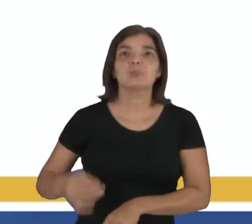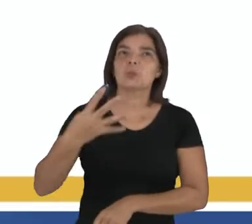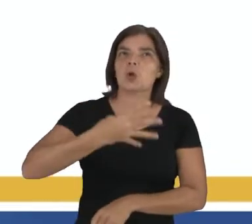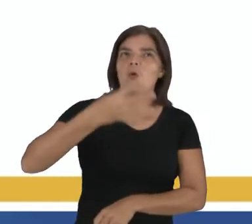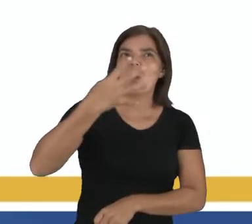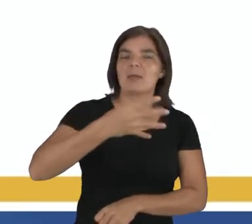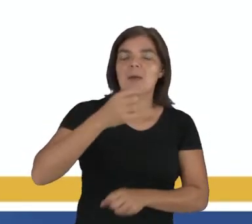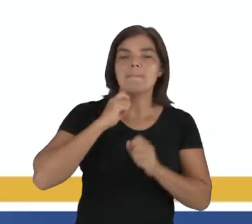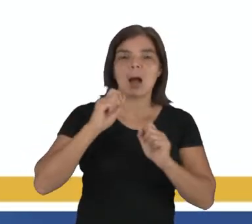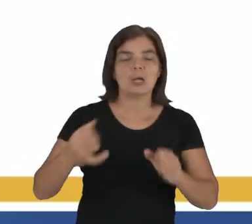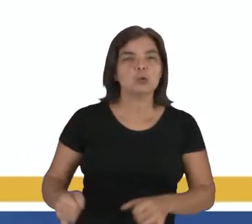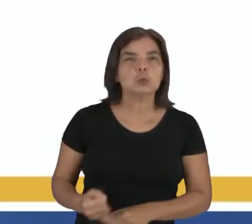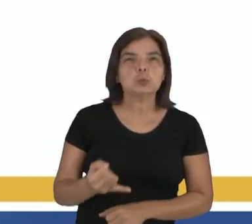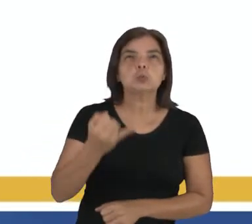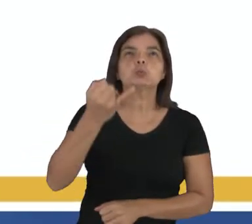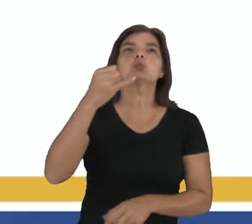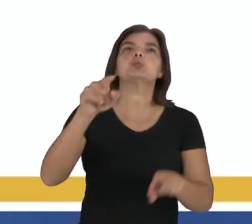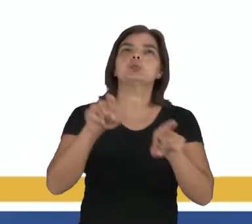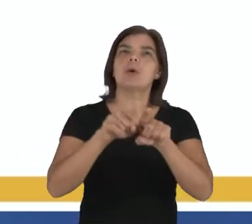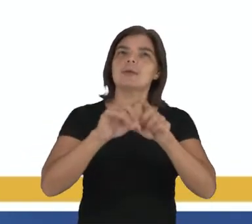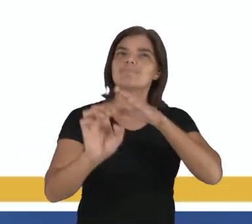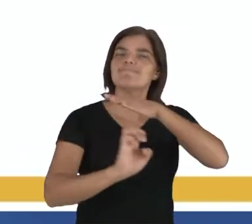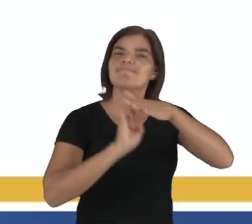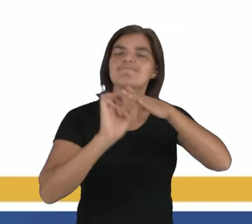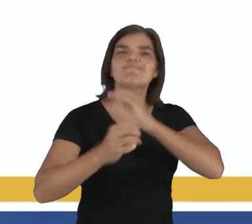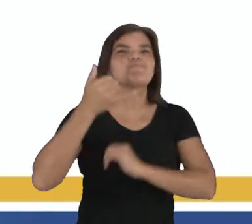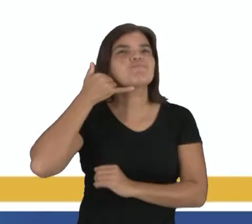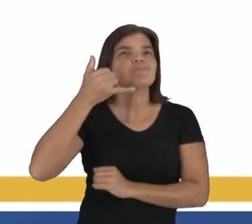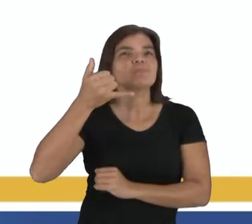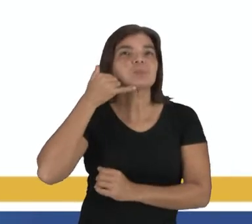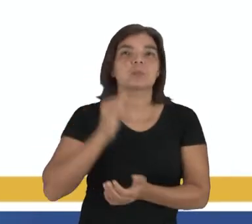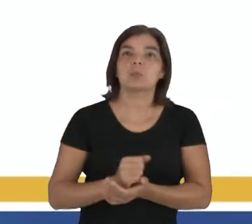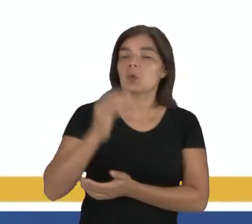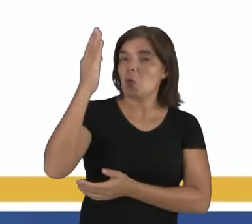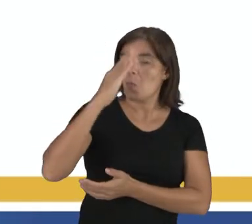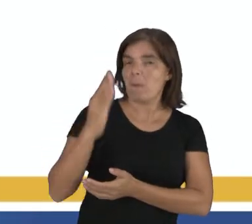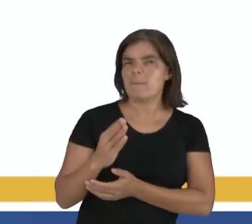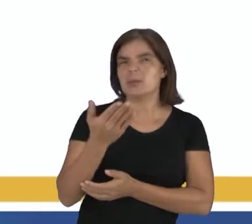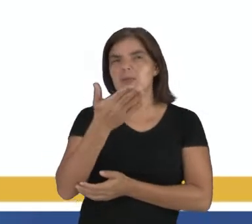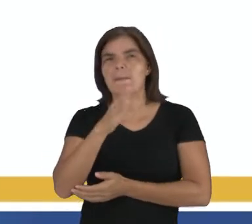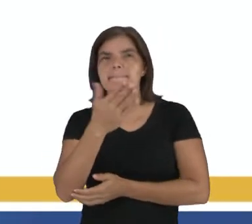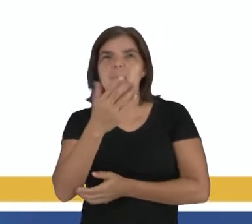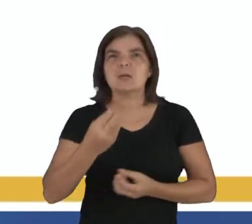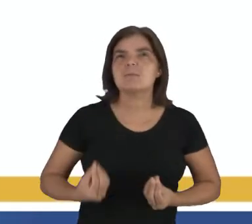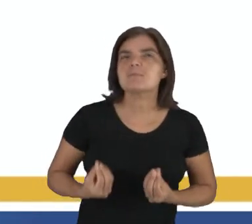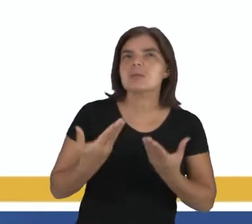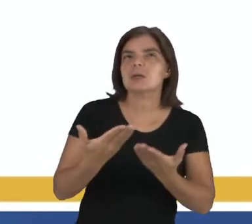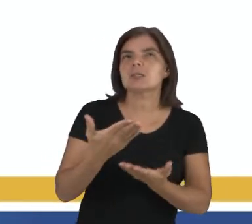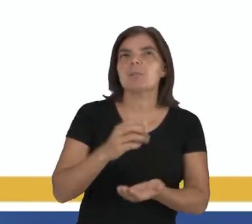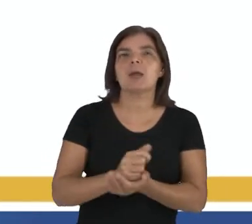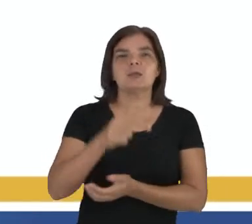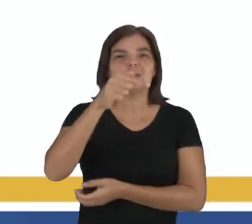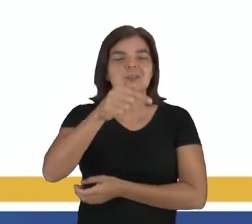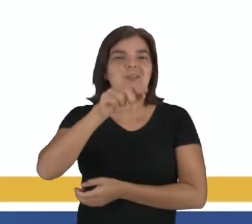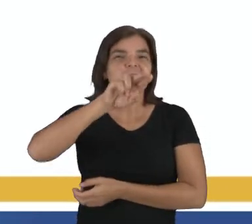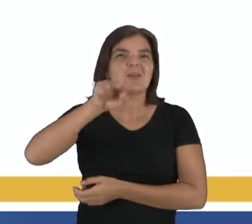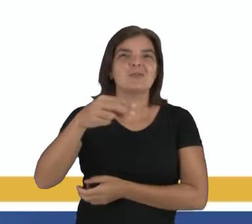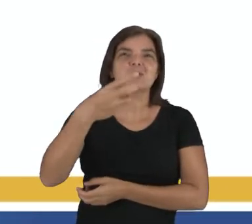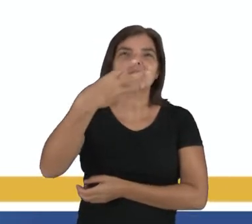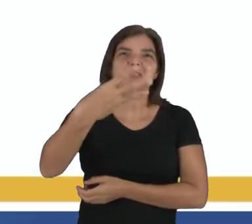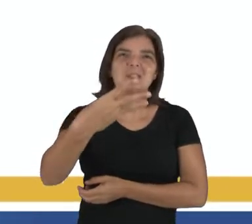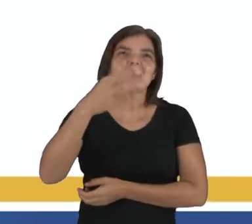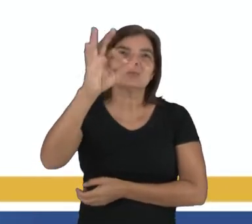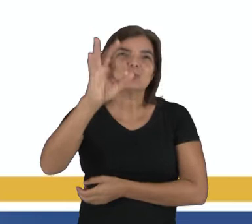e o 4º a dar mais lucros às empresas de telefonia. O brasileiro gasta, em média,